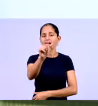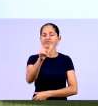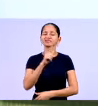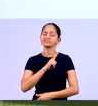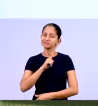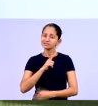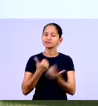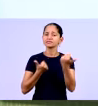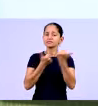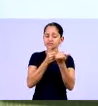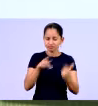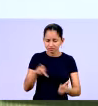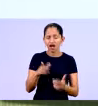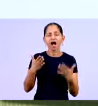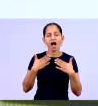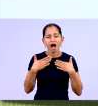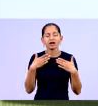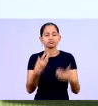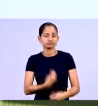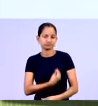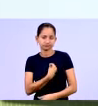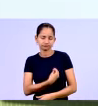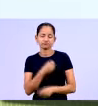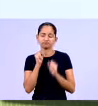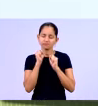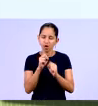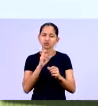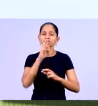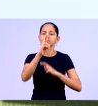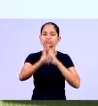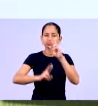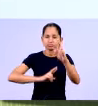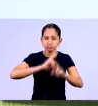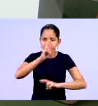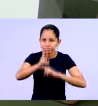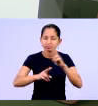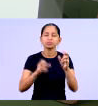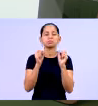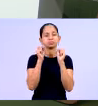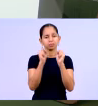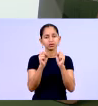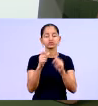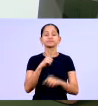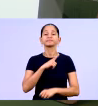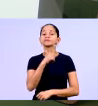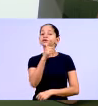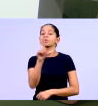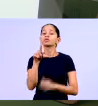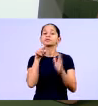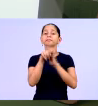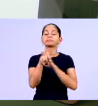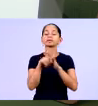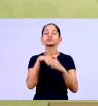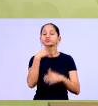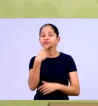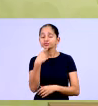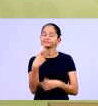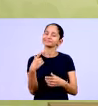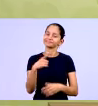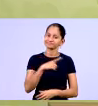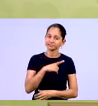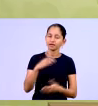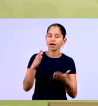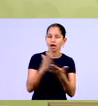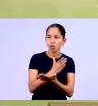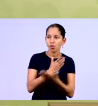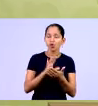distância disponíveis para que possam responder aos questionamentos de vocês. Professora, temos mais questões? Temos mais questão, mas eu